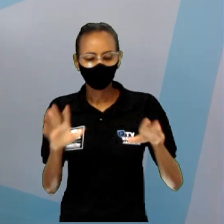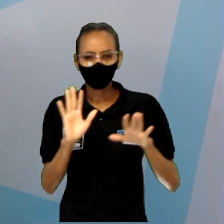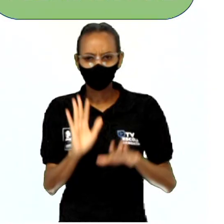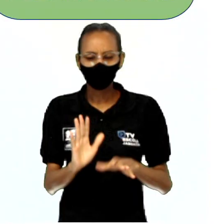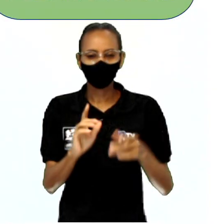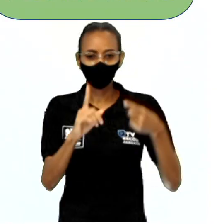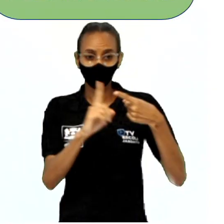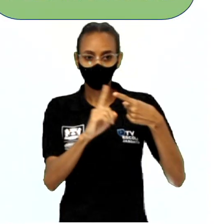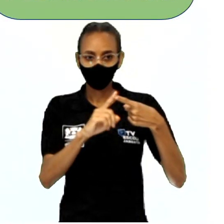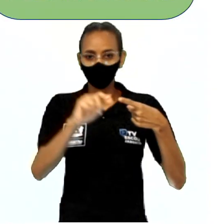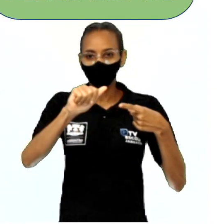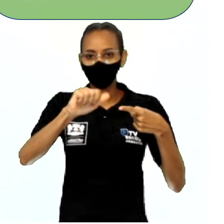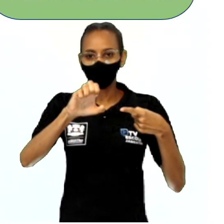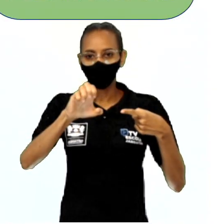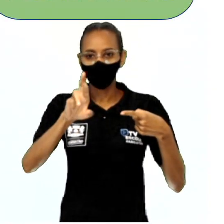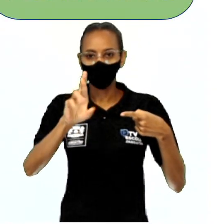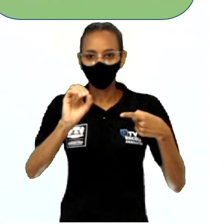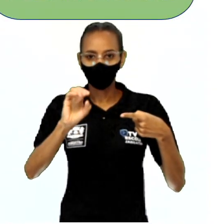exercícios aeróbicos,